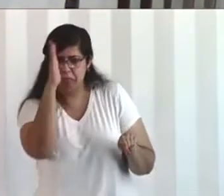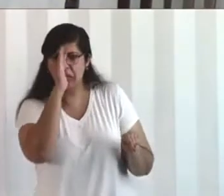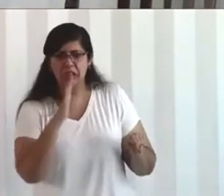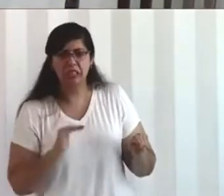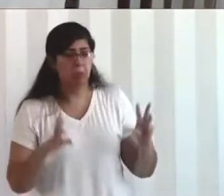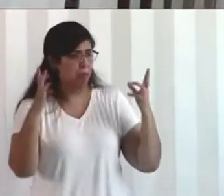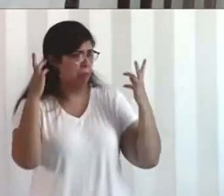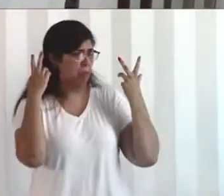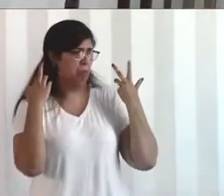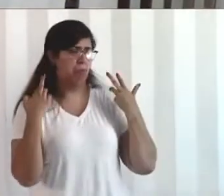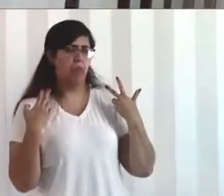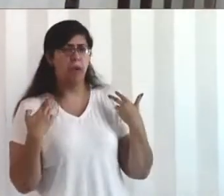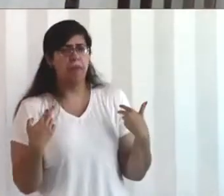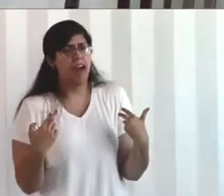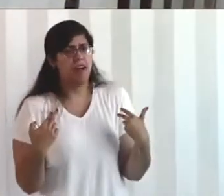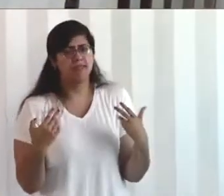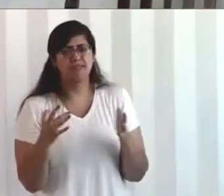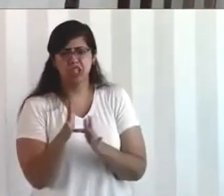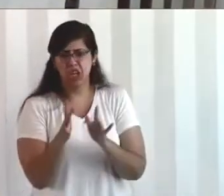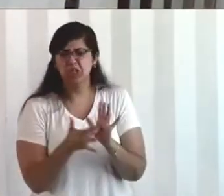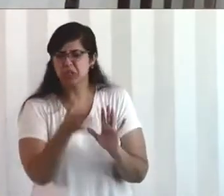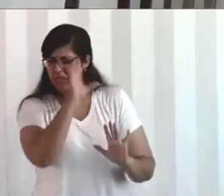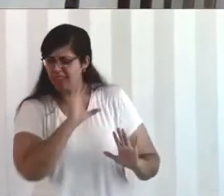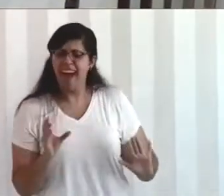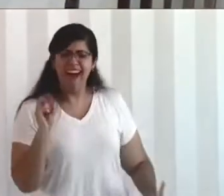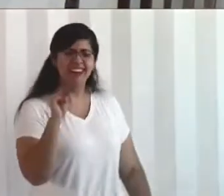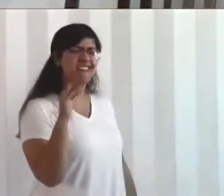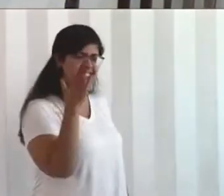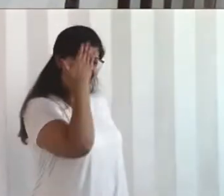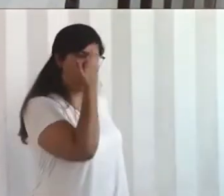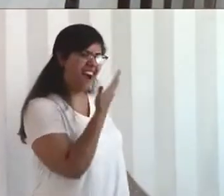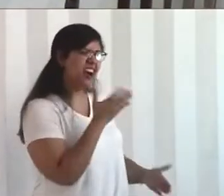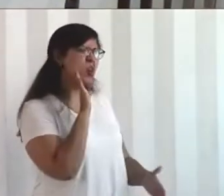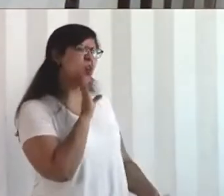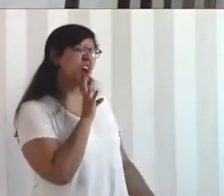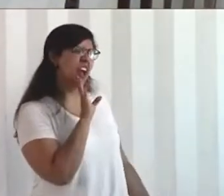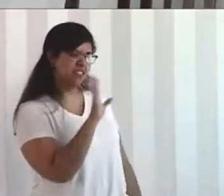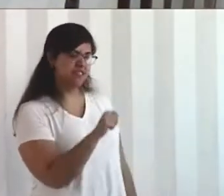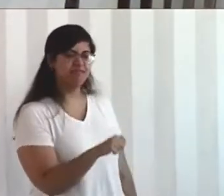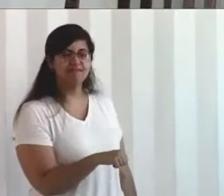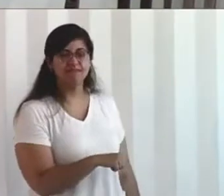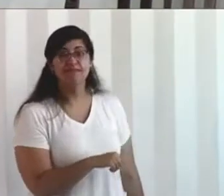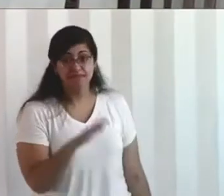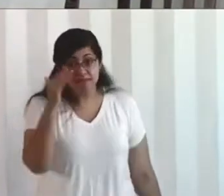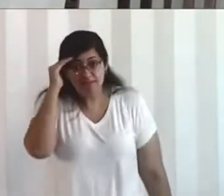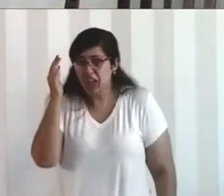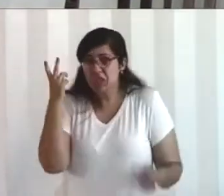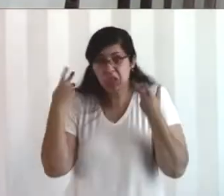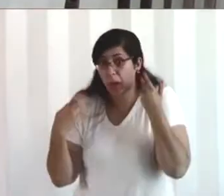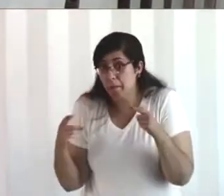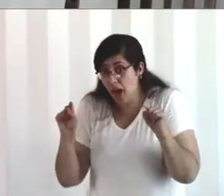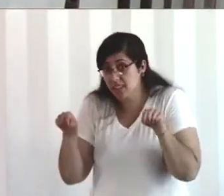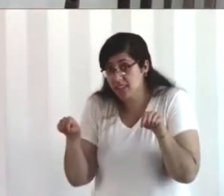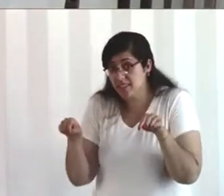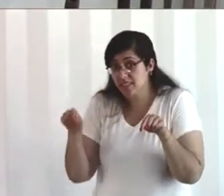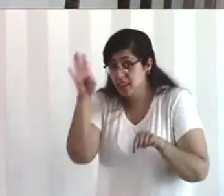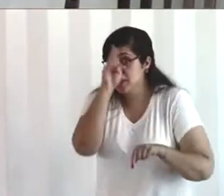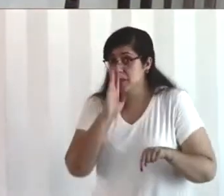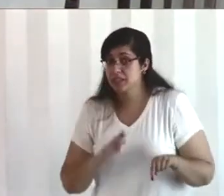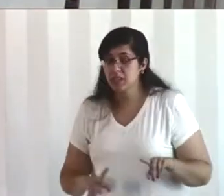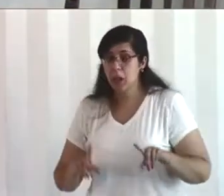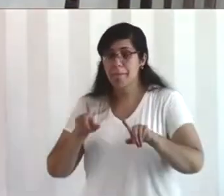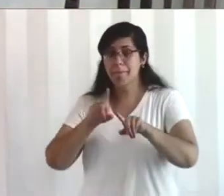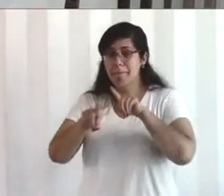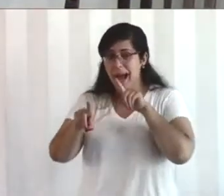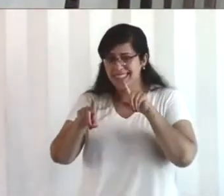Ocidente como um todo não há, mas em Corinto havia. Olha como foi a reação. Opondo-se eles e